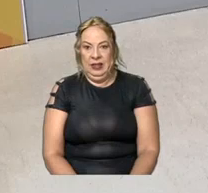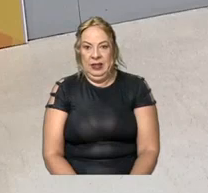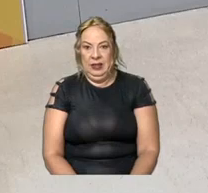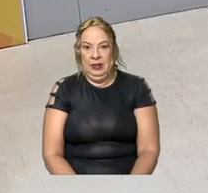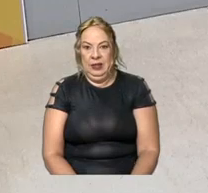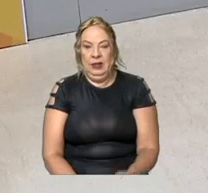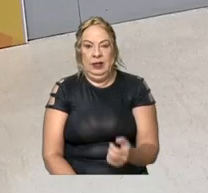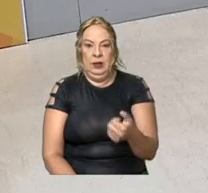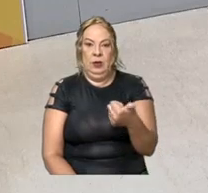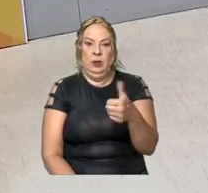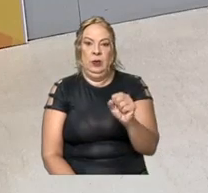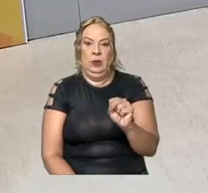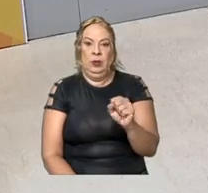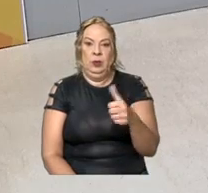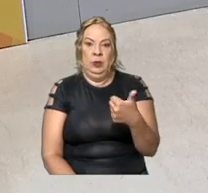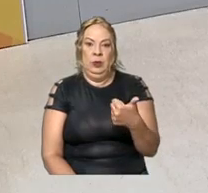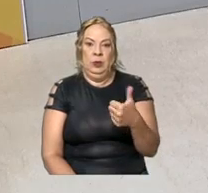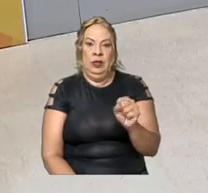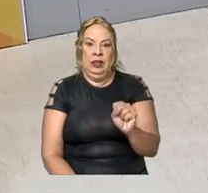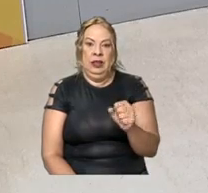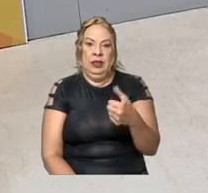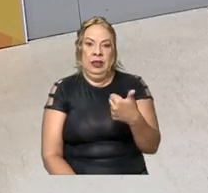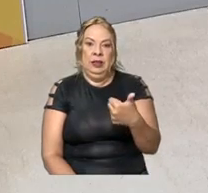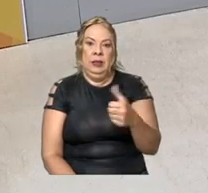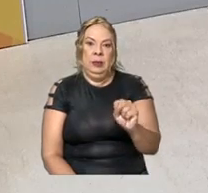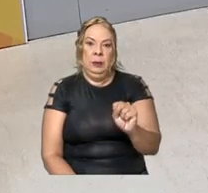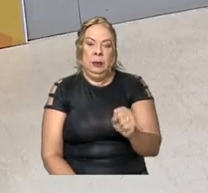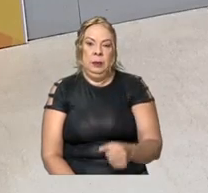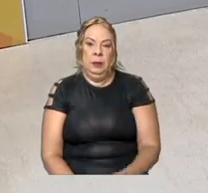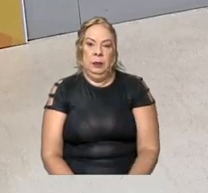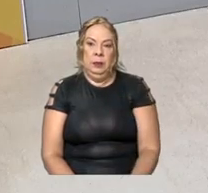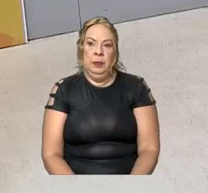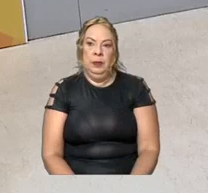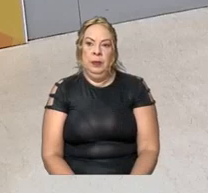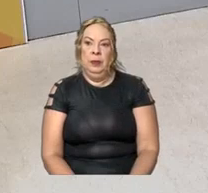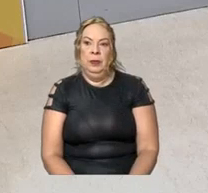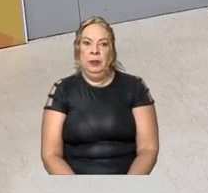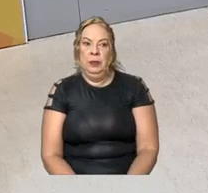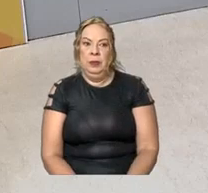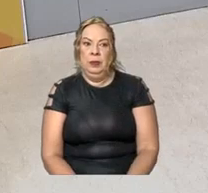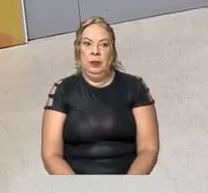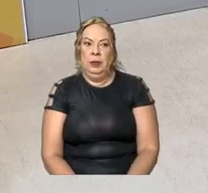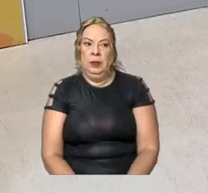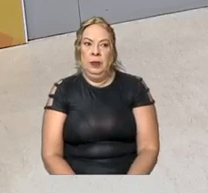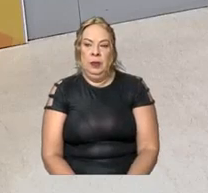18, pode marcar 18, pronto, é isso. A partir dos 18 anos,